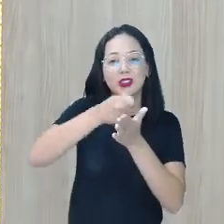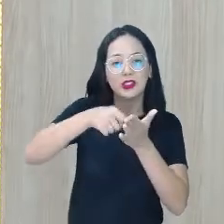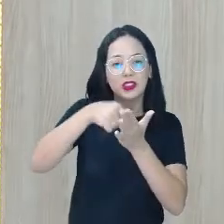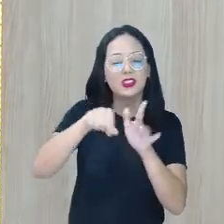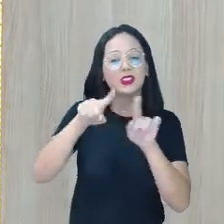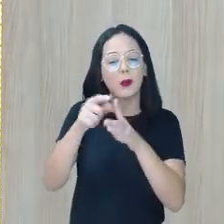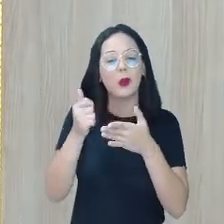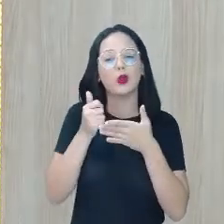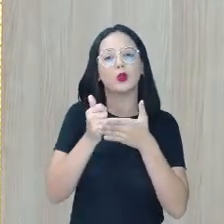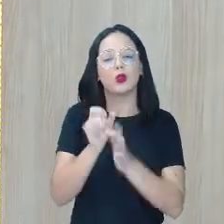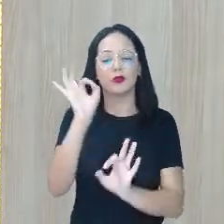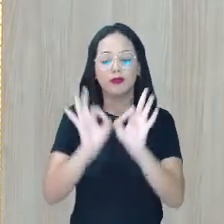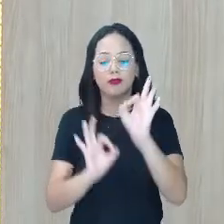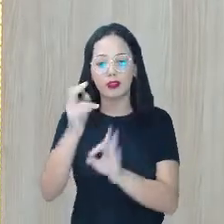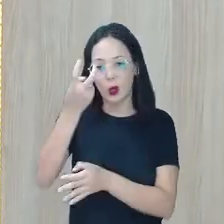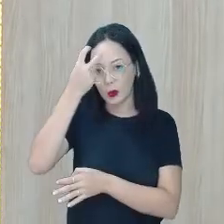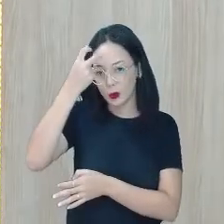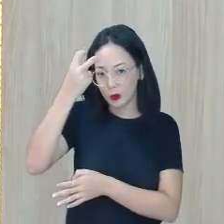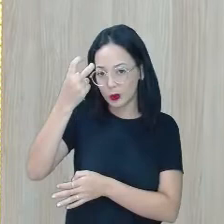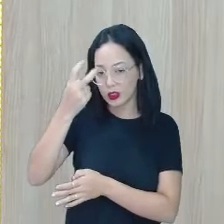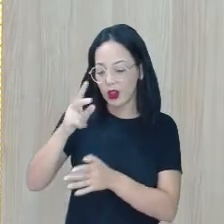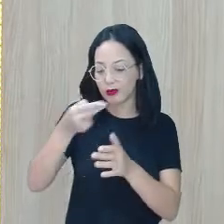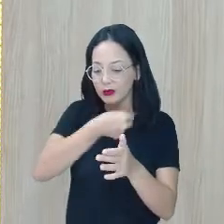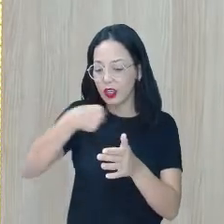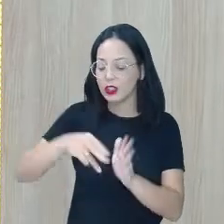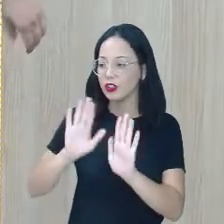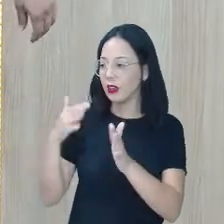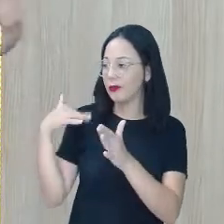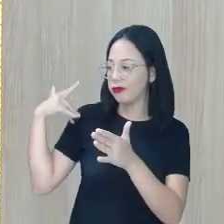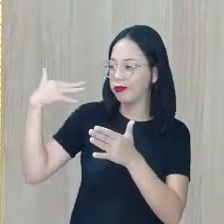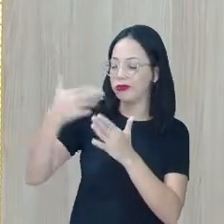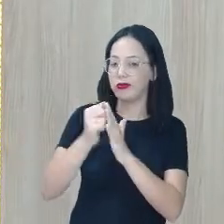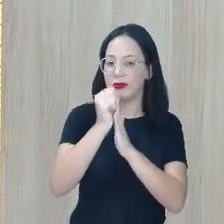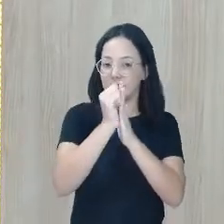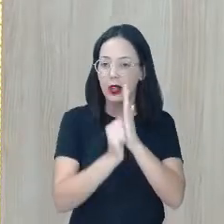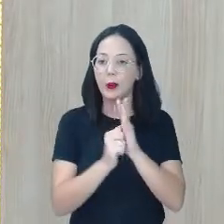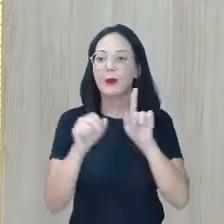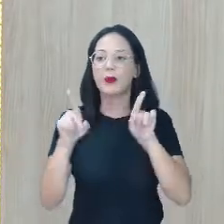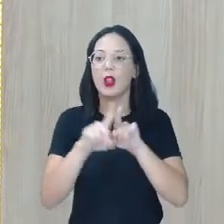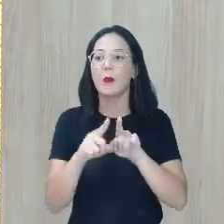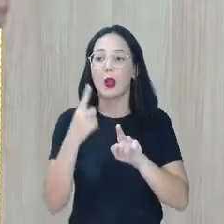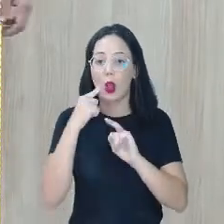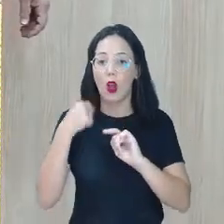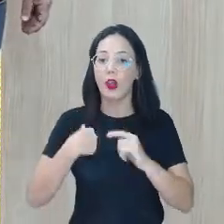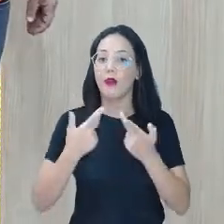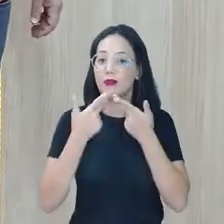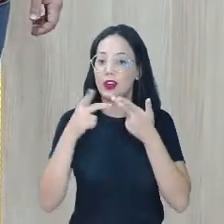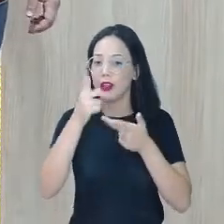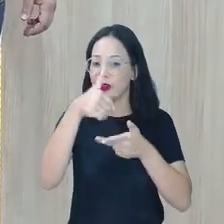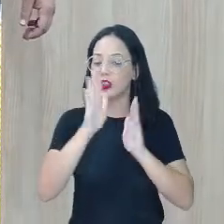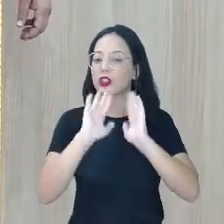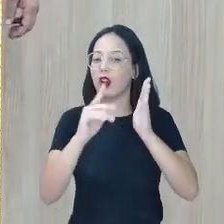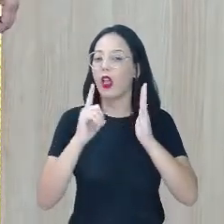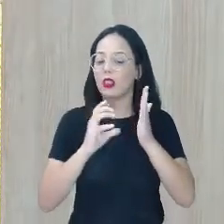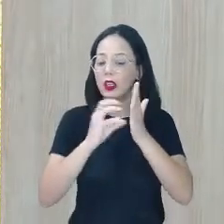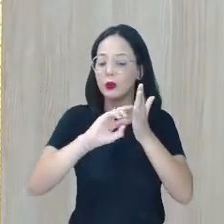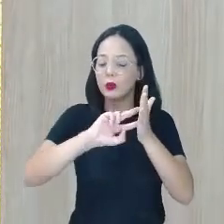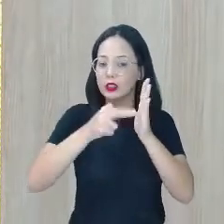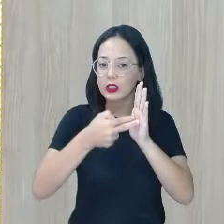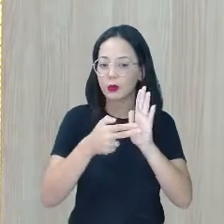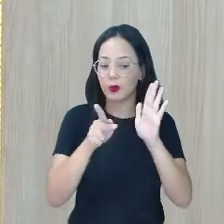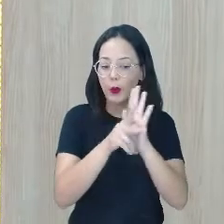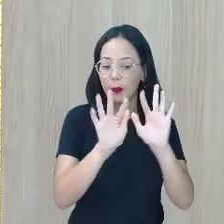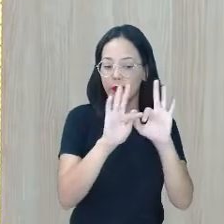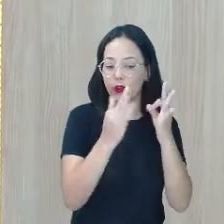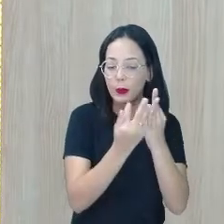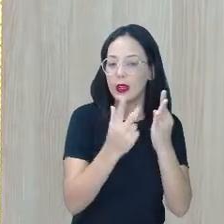manter a unidade cultural da China, né, durante todos esses séculos. E aqui a gente tem, né, como eu falei, né, símbolo para a